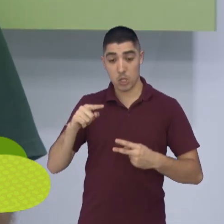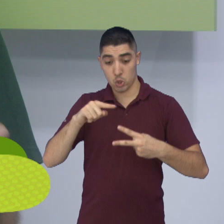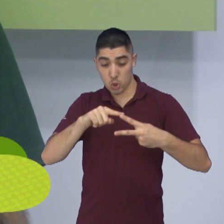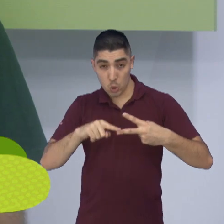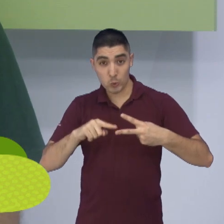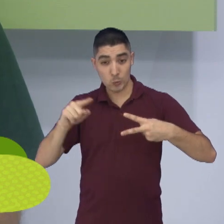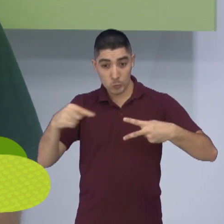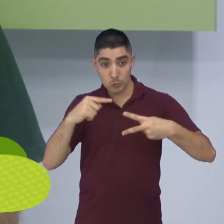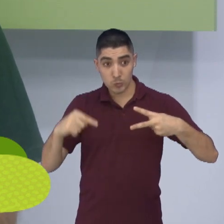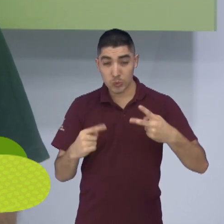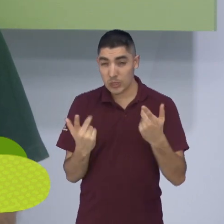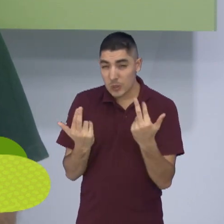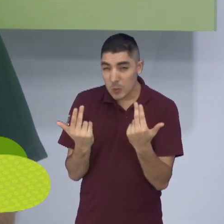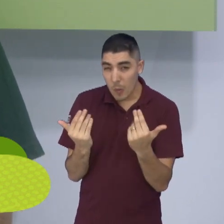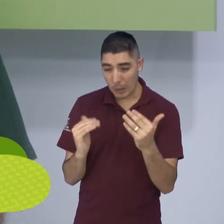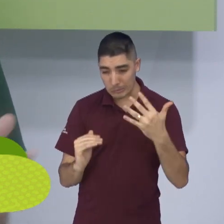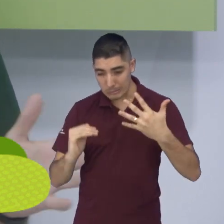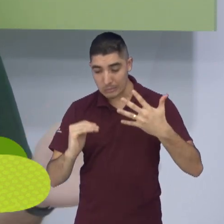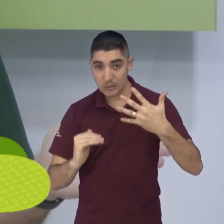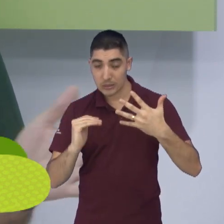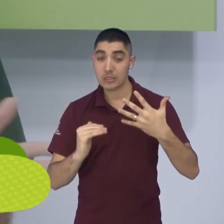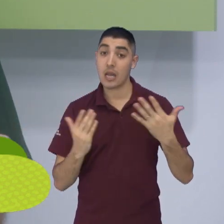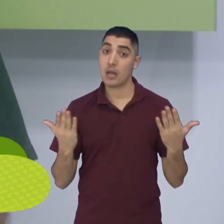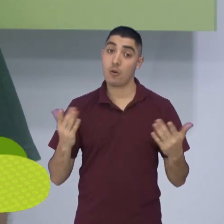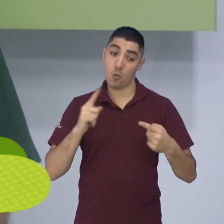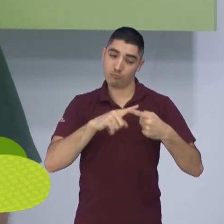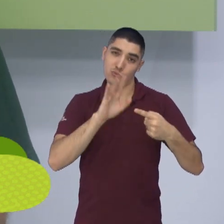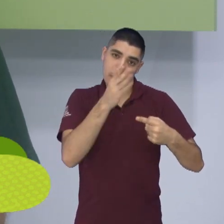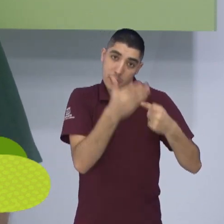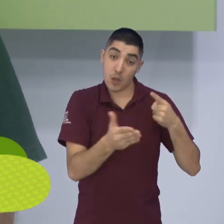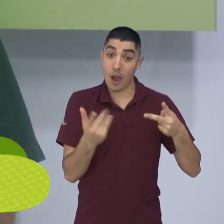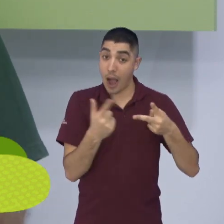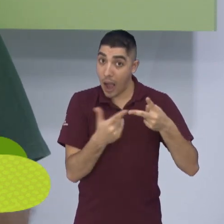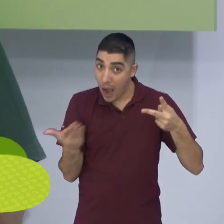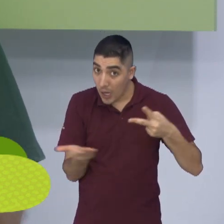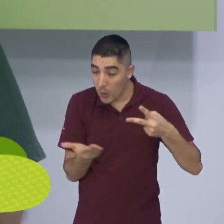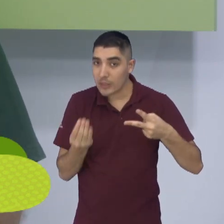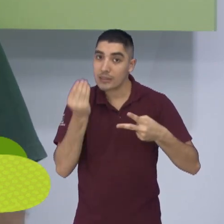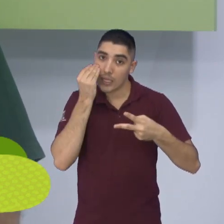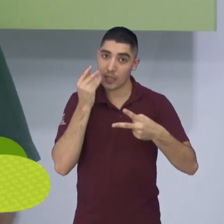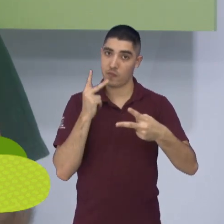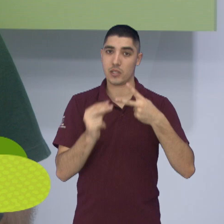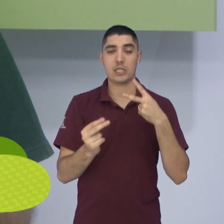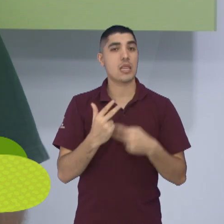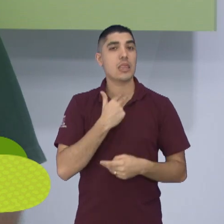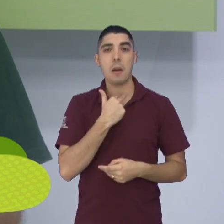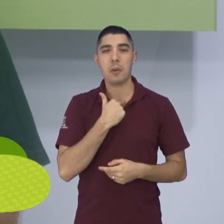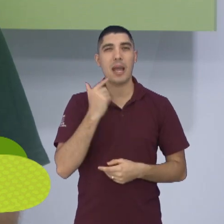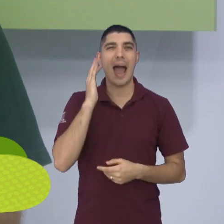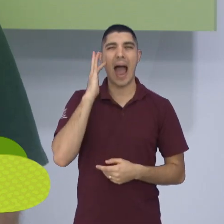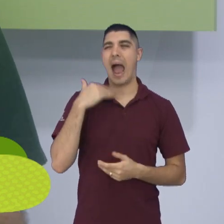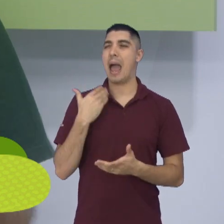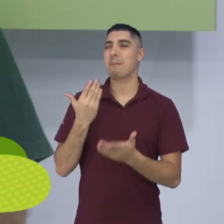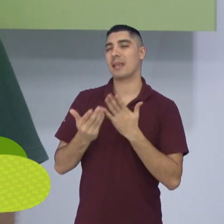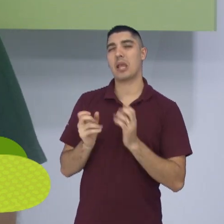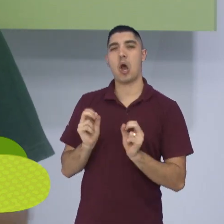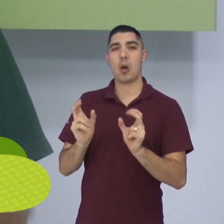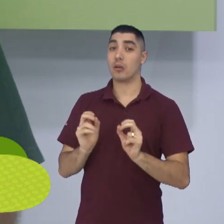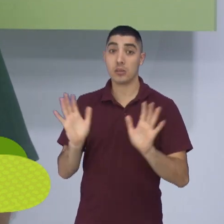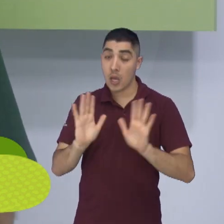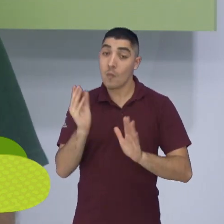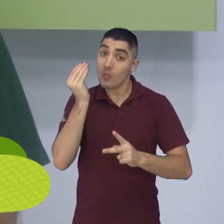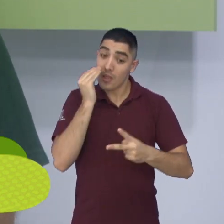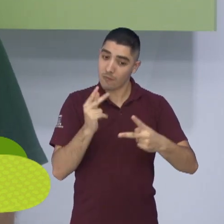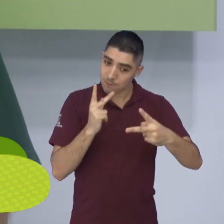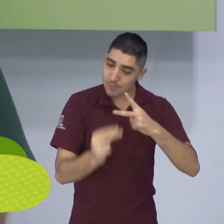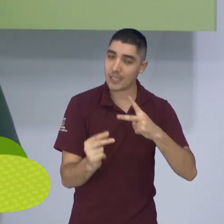foi, agora o outro. Então o São José tem que vencer, né? Não pode pensar em outra coisa a não ser vencer para recuperar